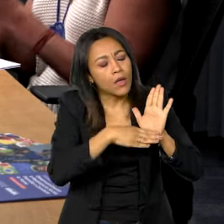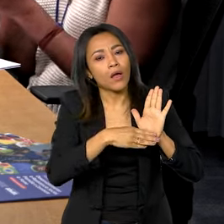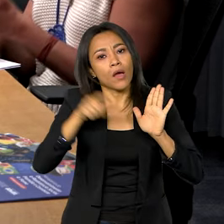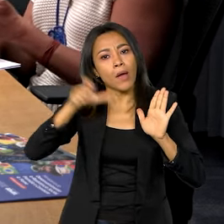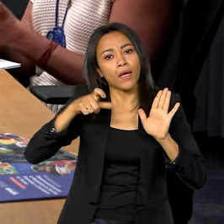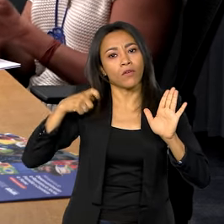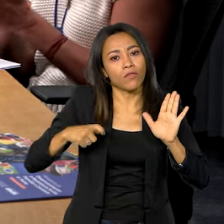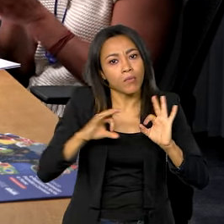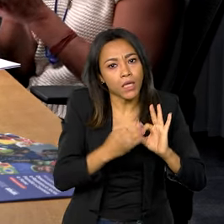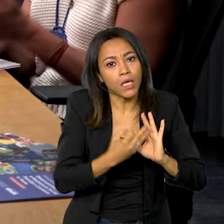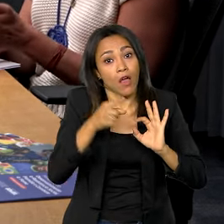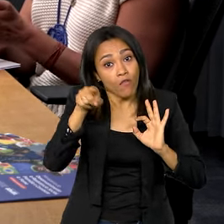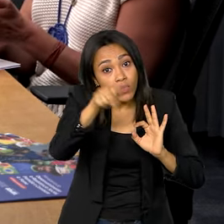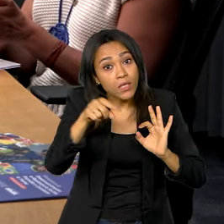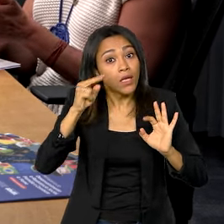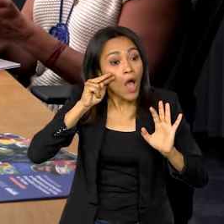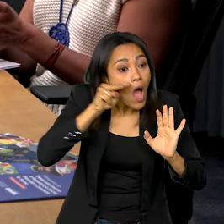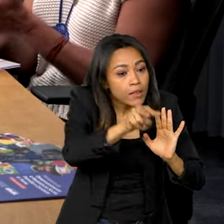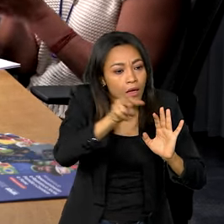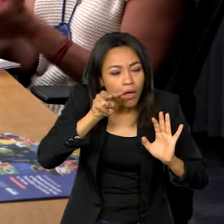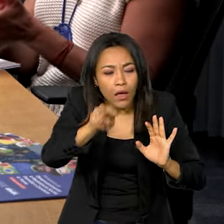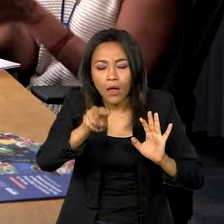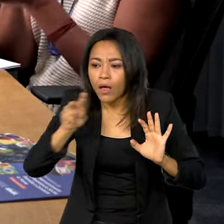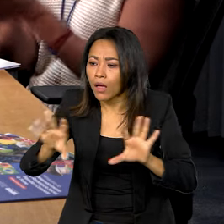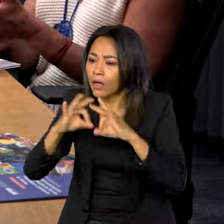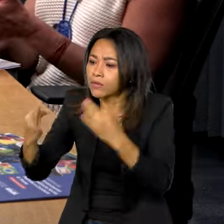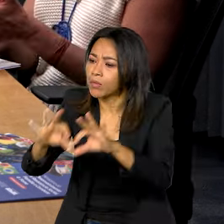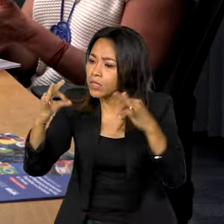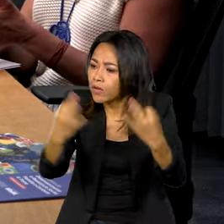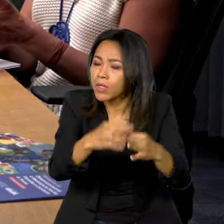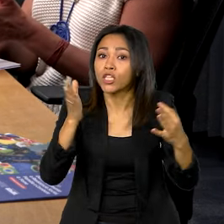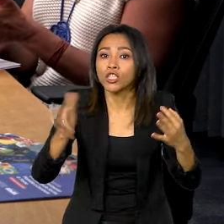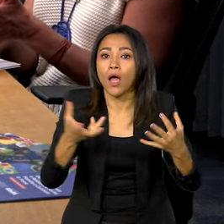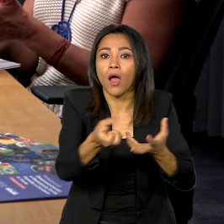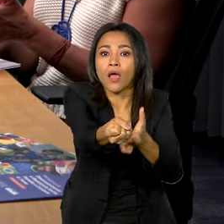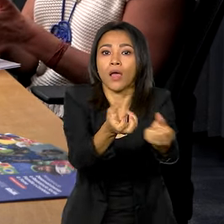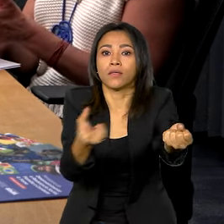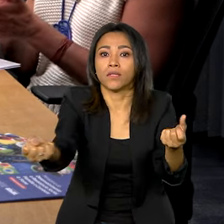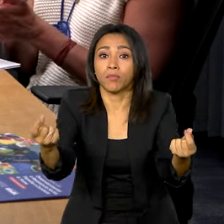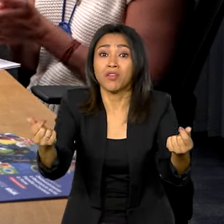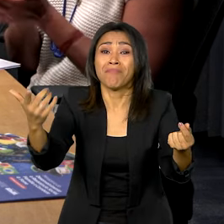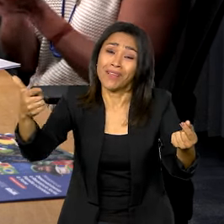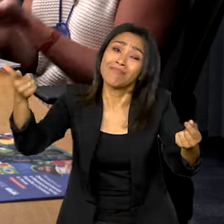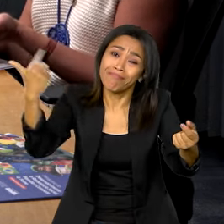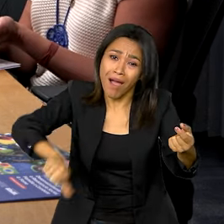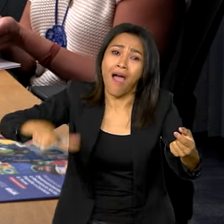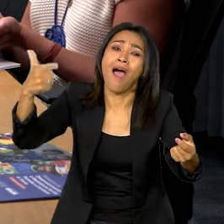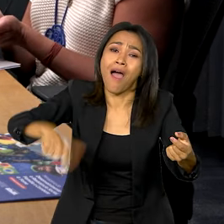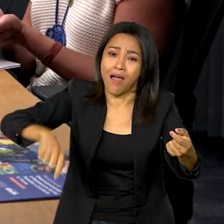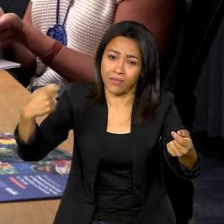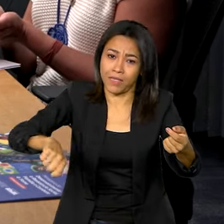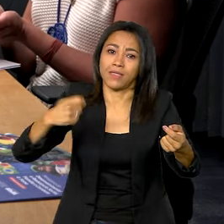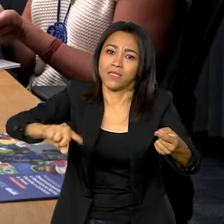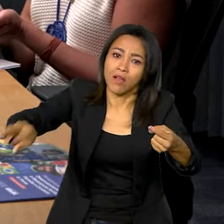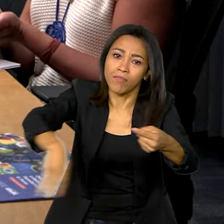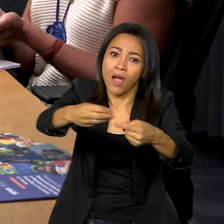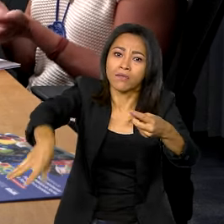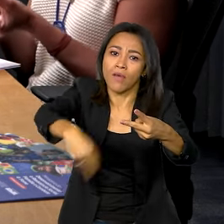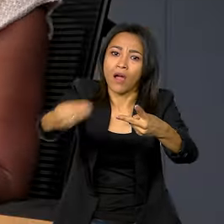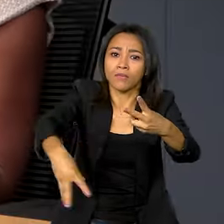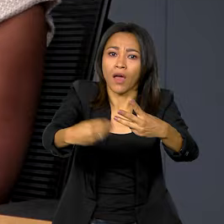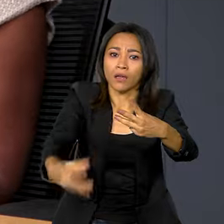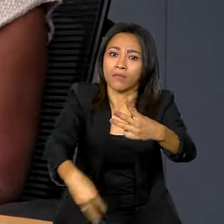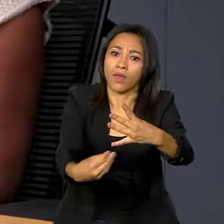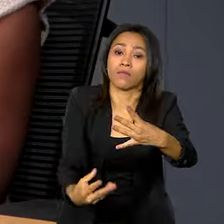Família olhem para essas famílias sabe que estão já recebendo os benefícios mas que precisam de muito mais